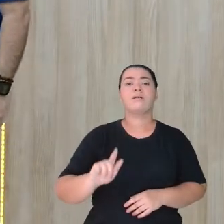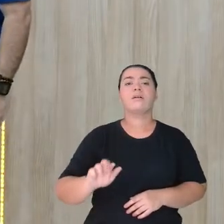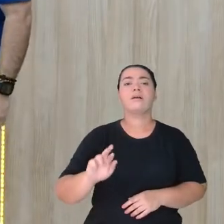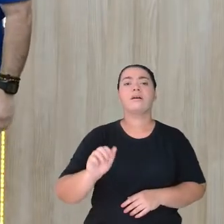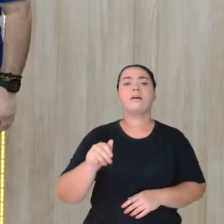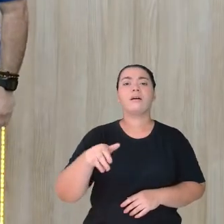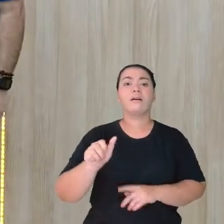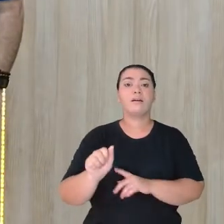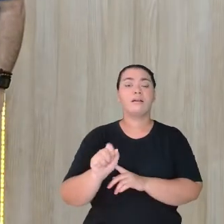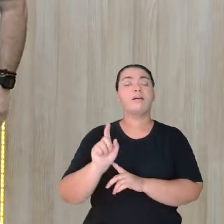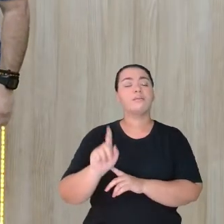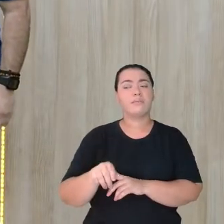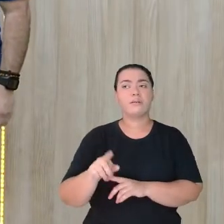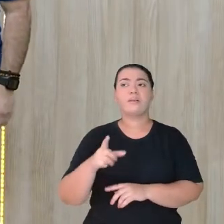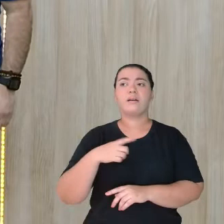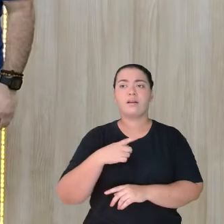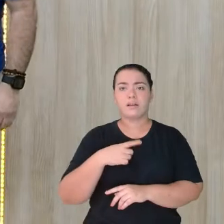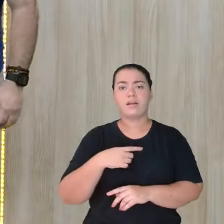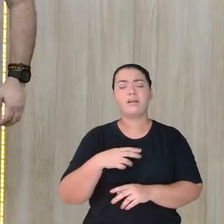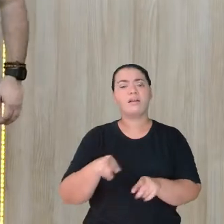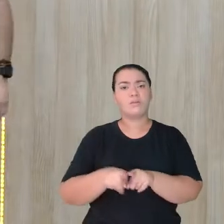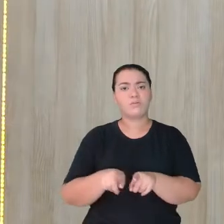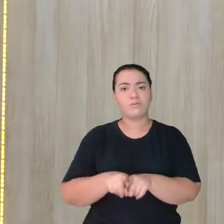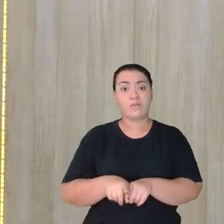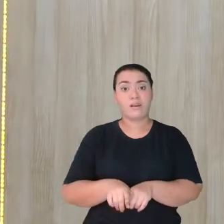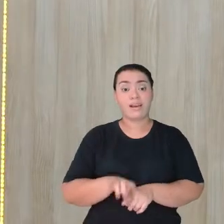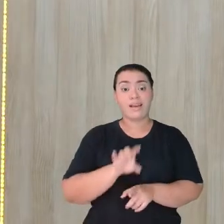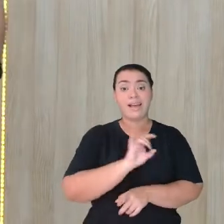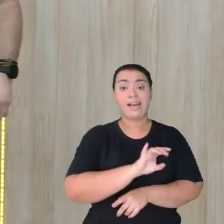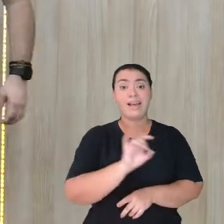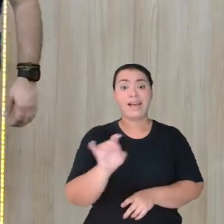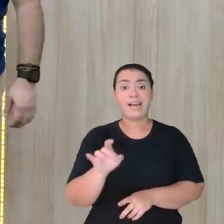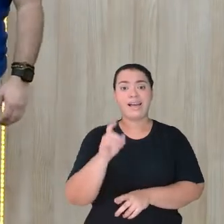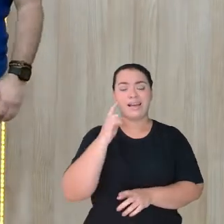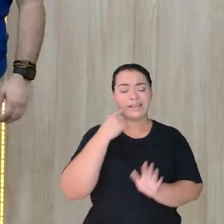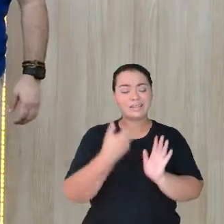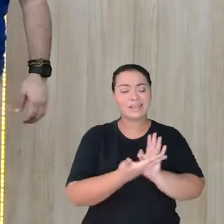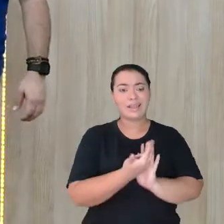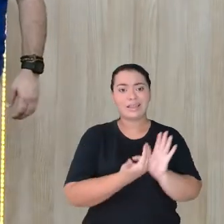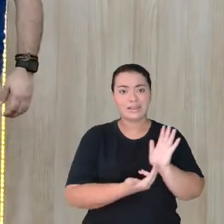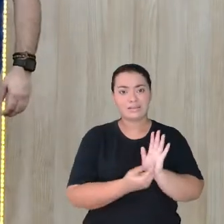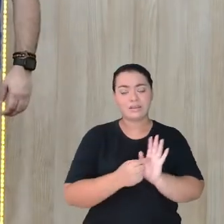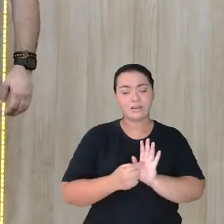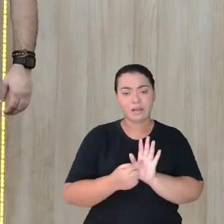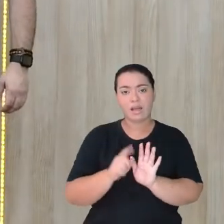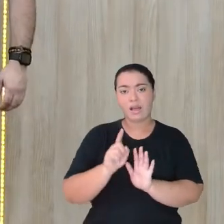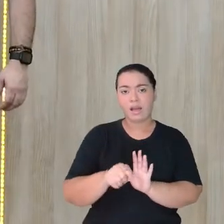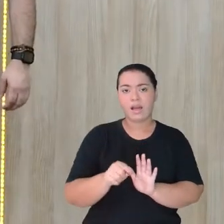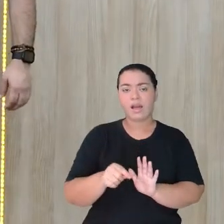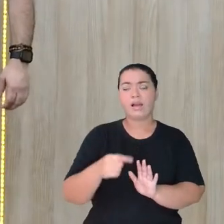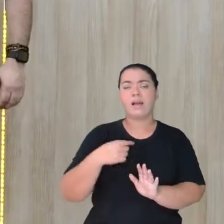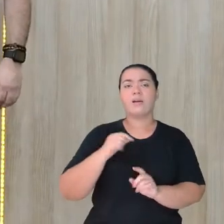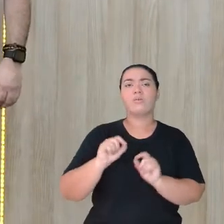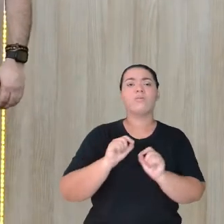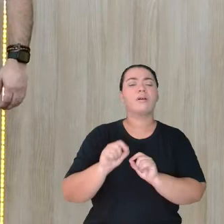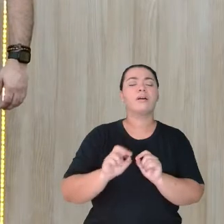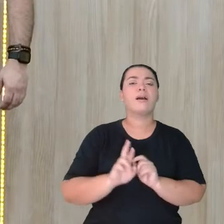dessa forma, certo? Cada sinal ele representa uma ideia ou uma